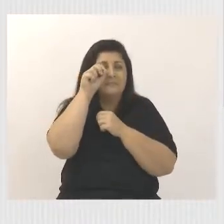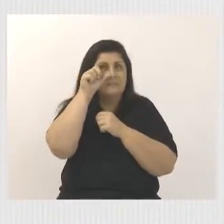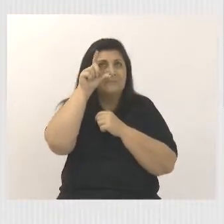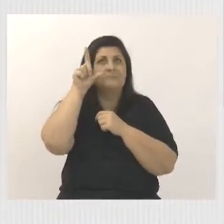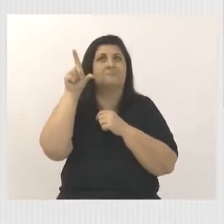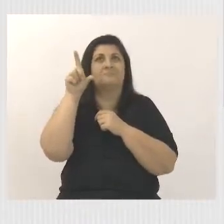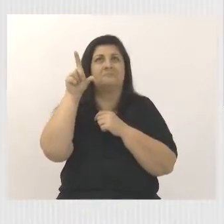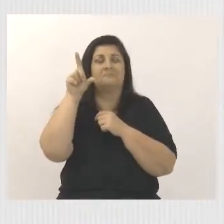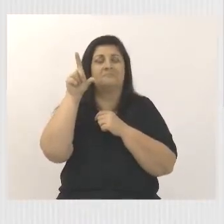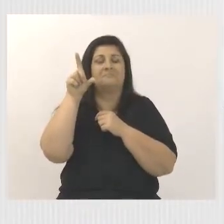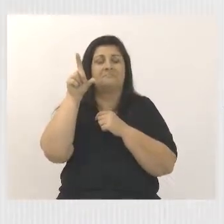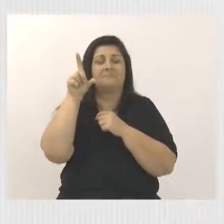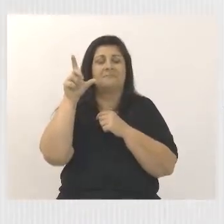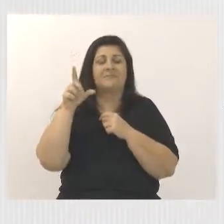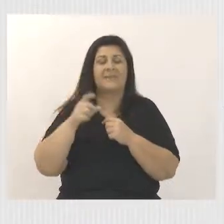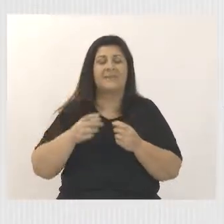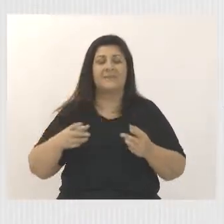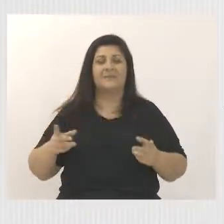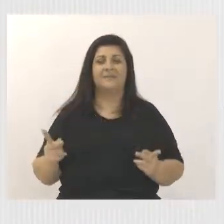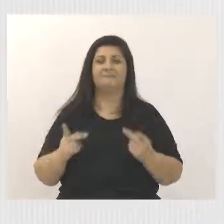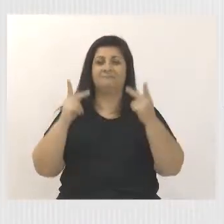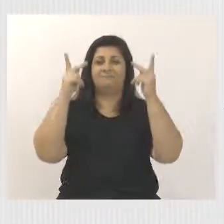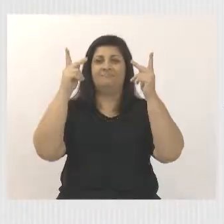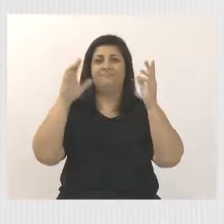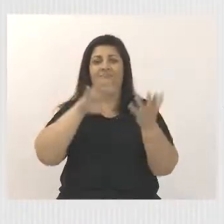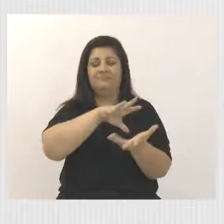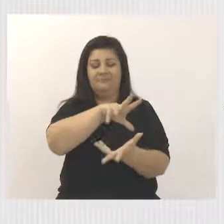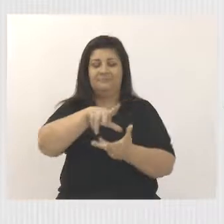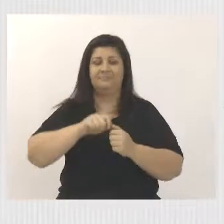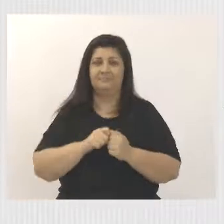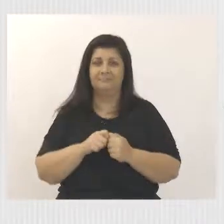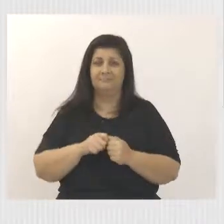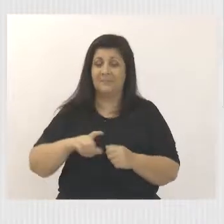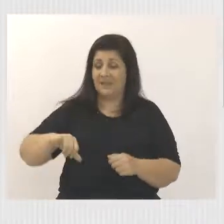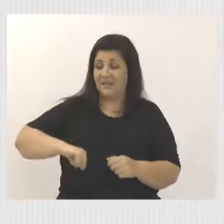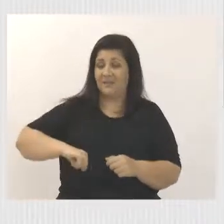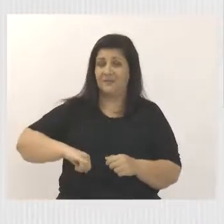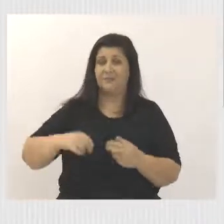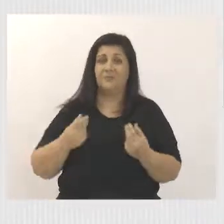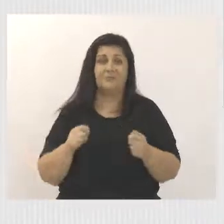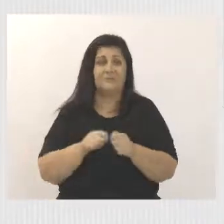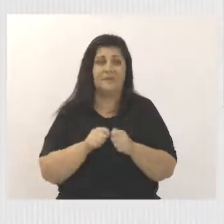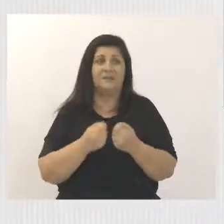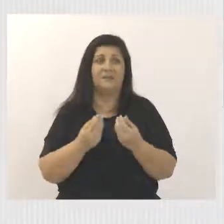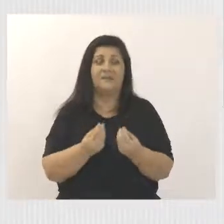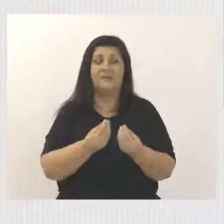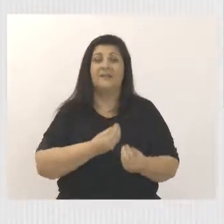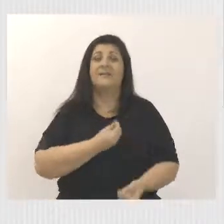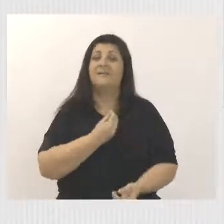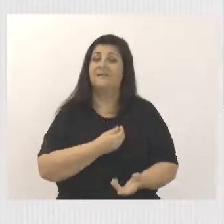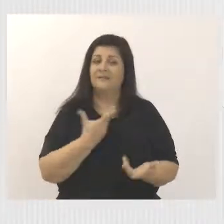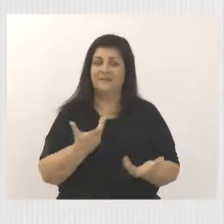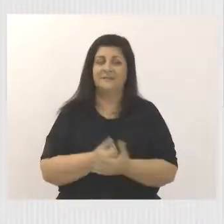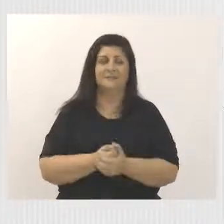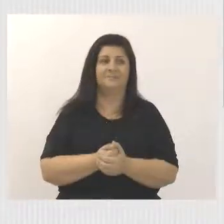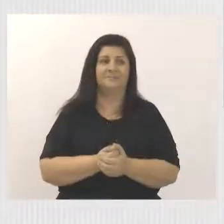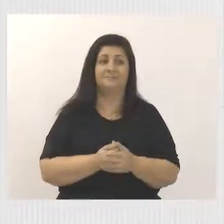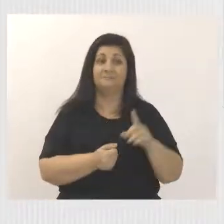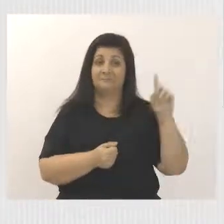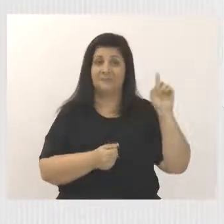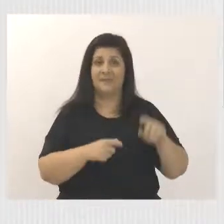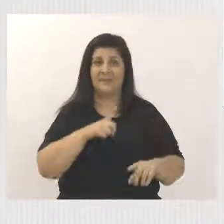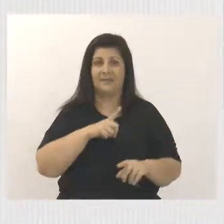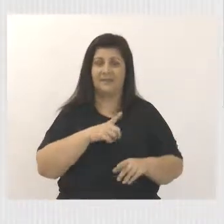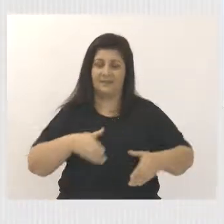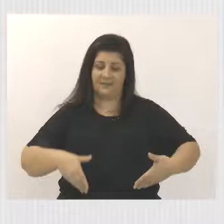vida, ganhou o mundo. A mesma dor trouxe vida a Lisa. Daniele teve bebê há 45 dias, também com o